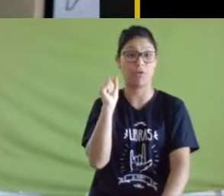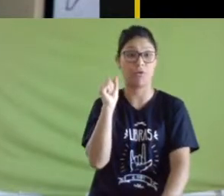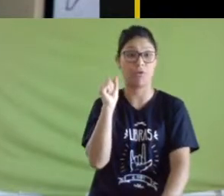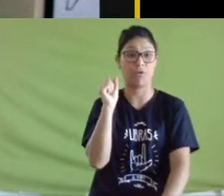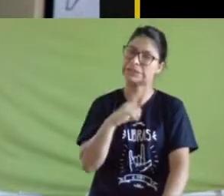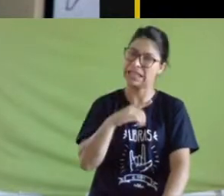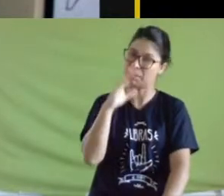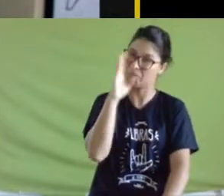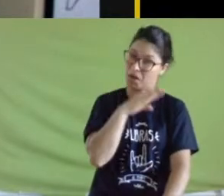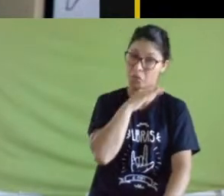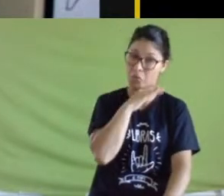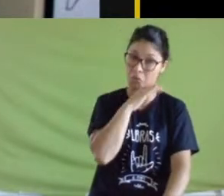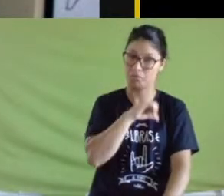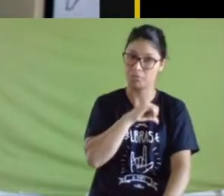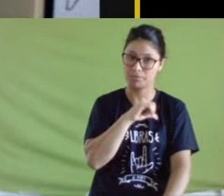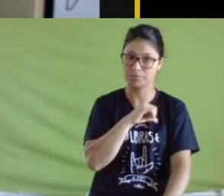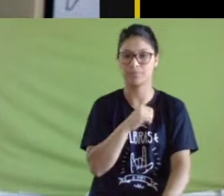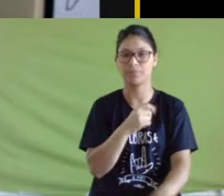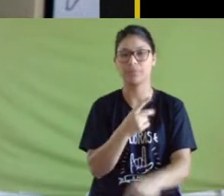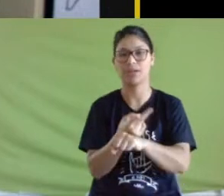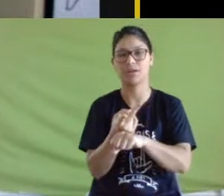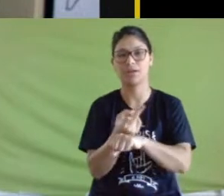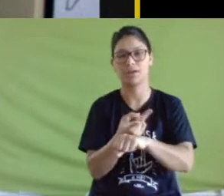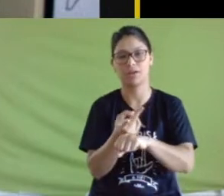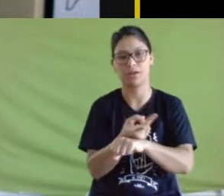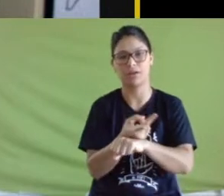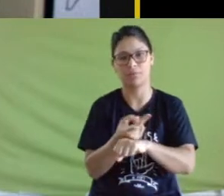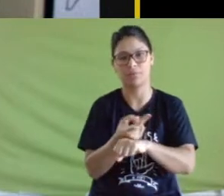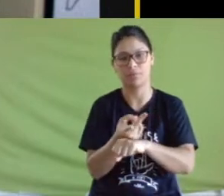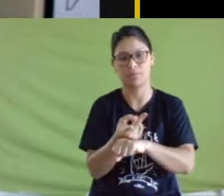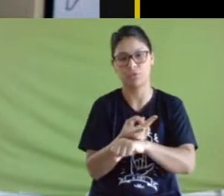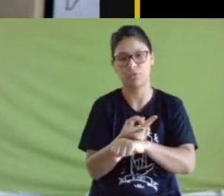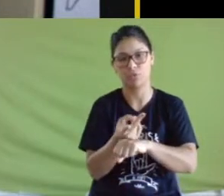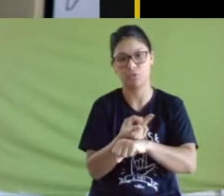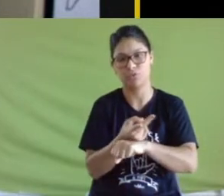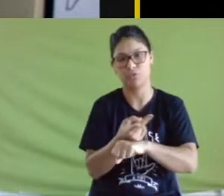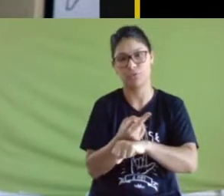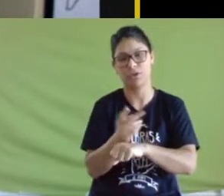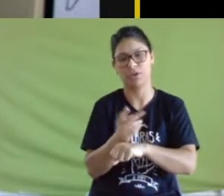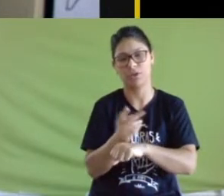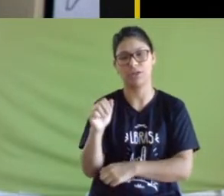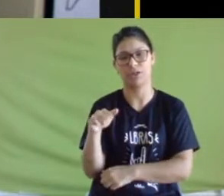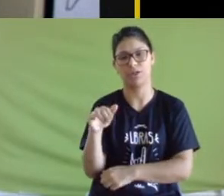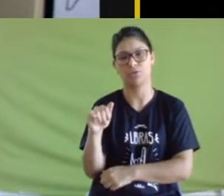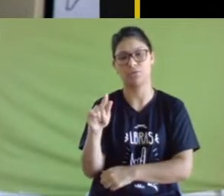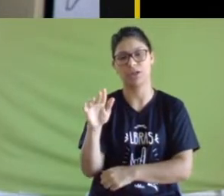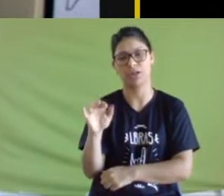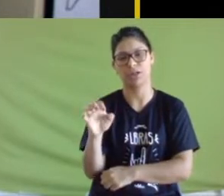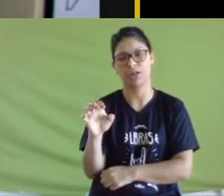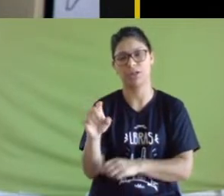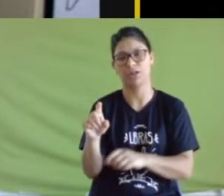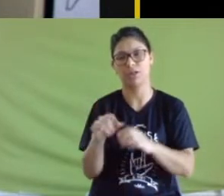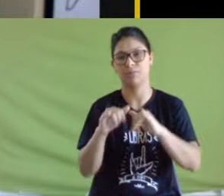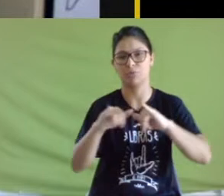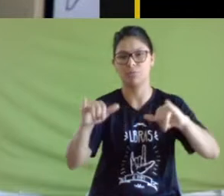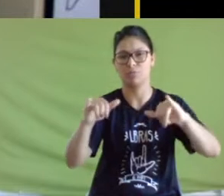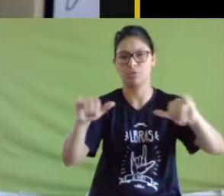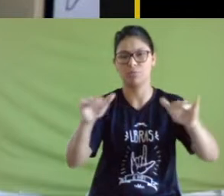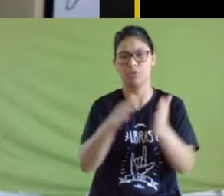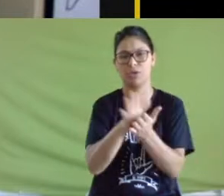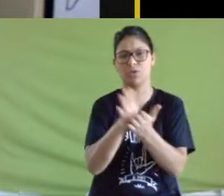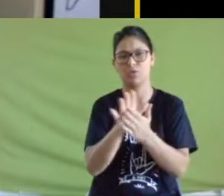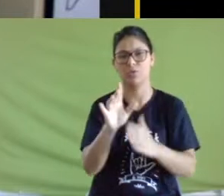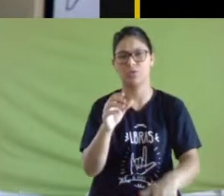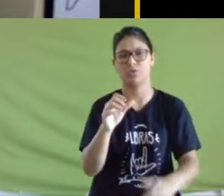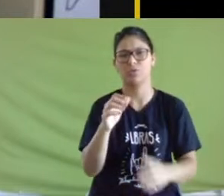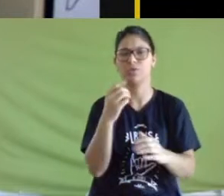Eu diria assim, para procurar Emanuele Tesauro, Trataro dos Ridículos. A gente publicou na Unicamp, em